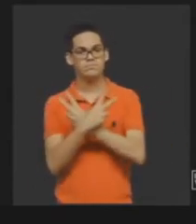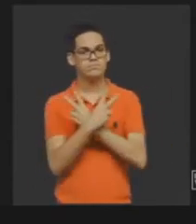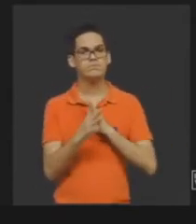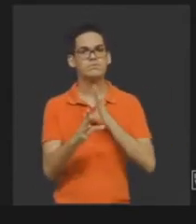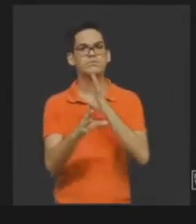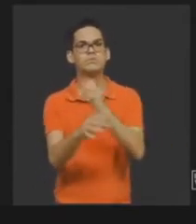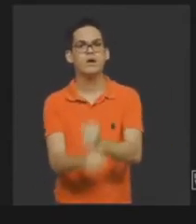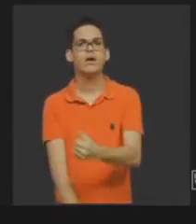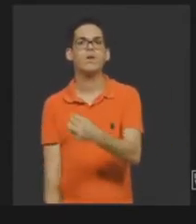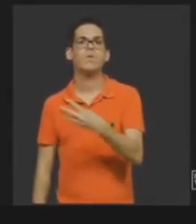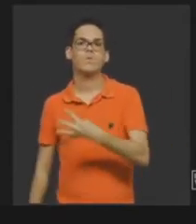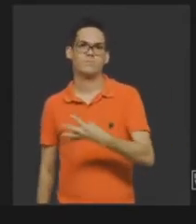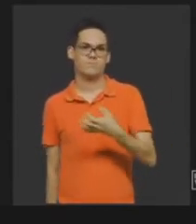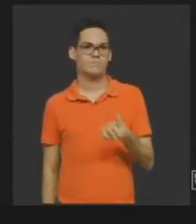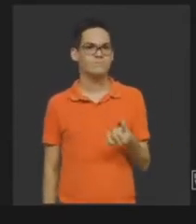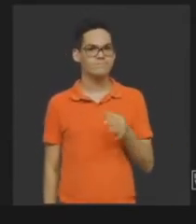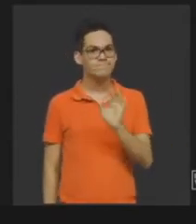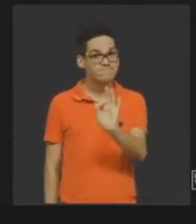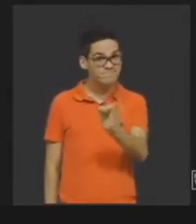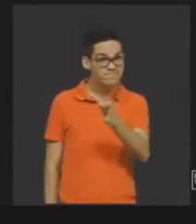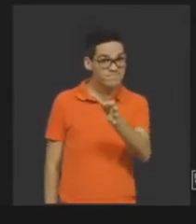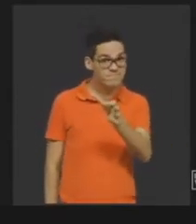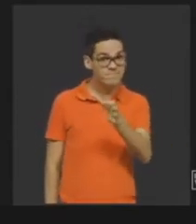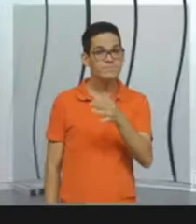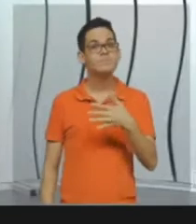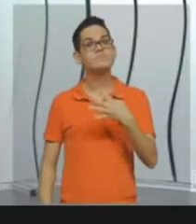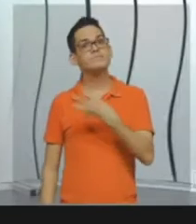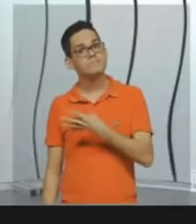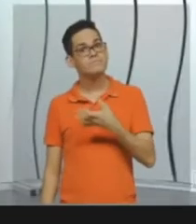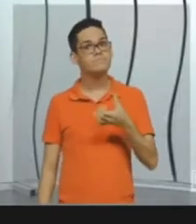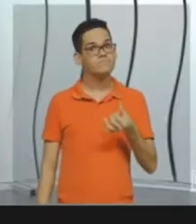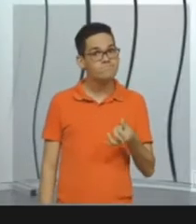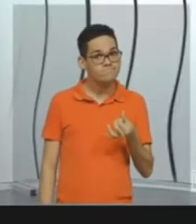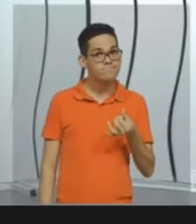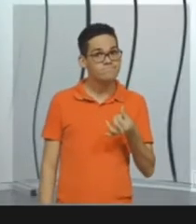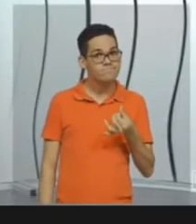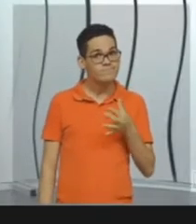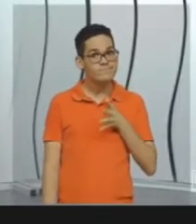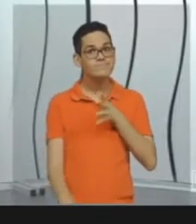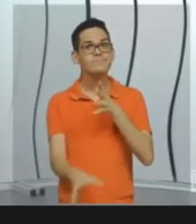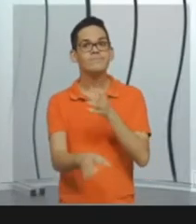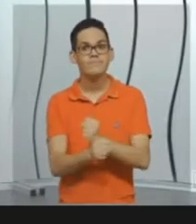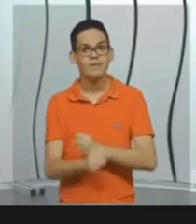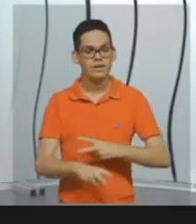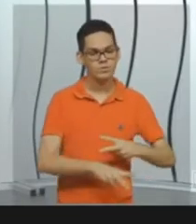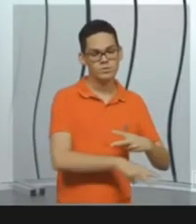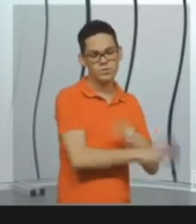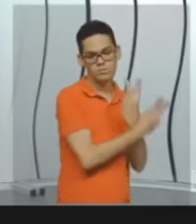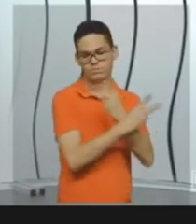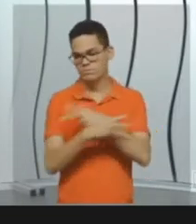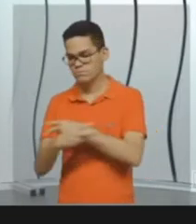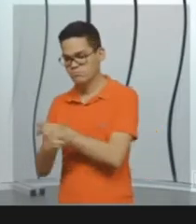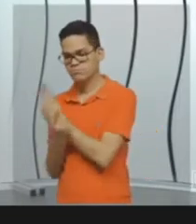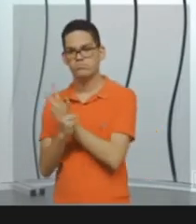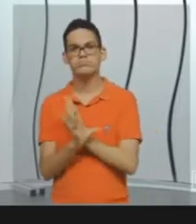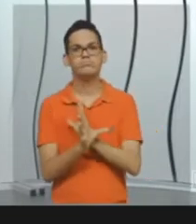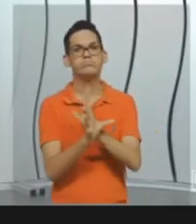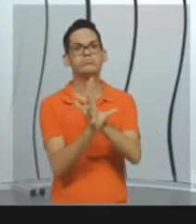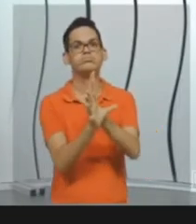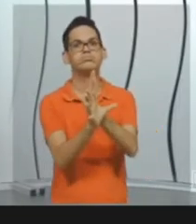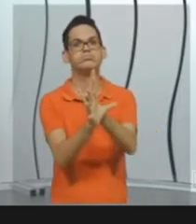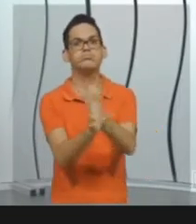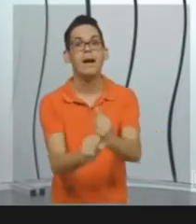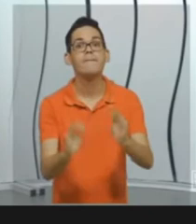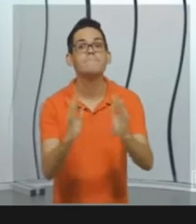todo 46 cromossomos. Como são 46 cromossomos aos pares, de dois em dois, você tem 23 pares